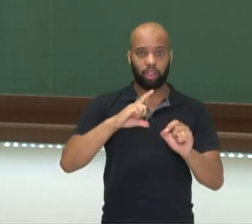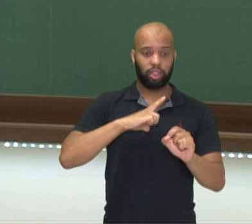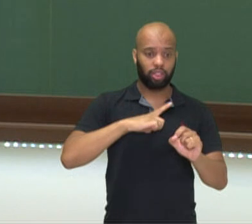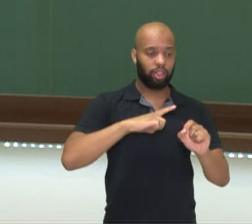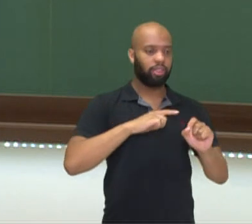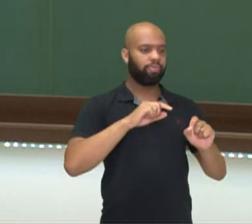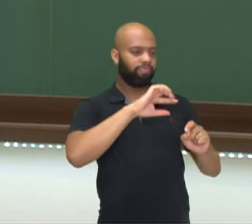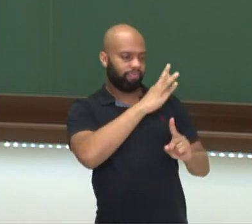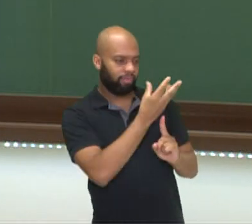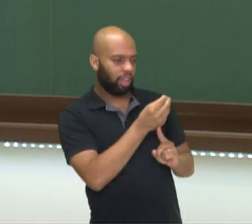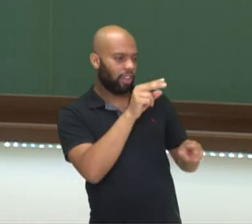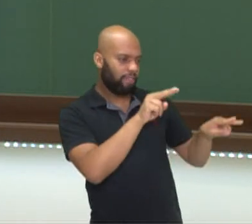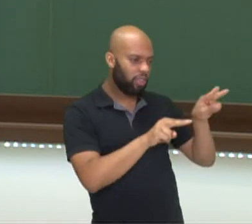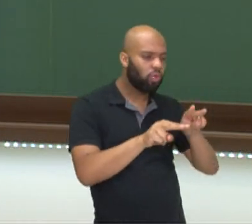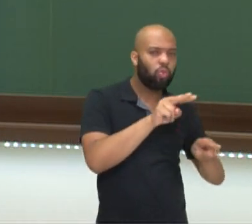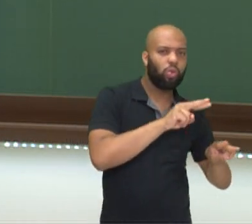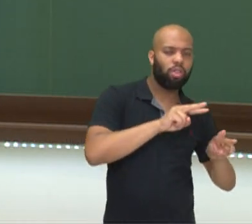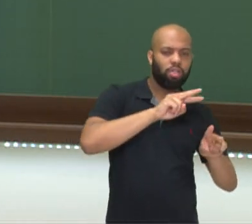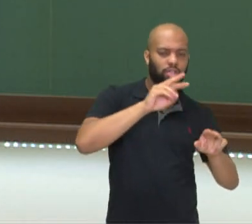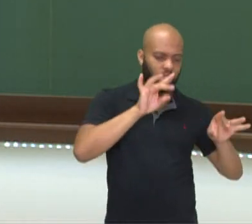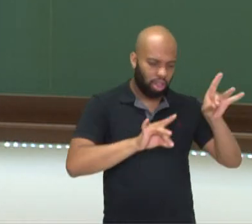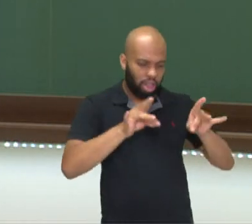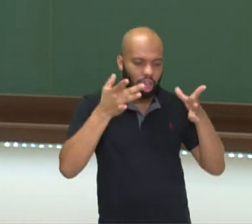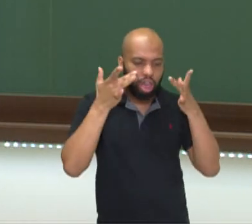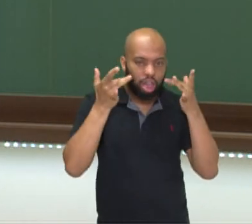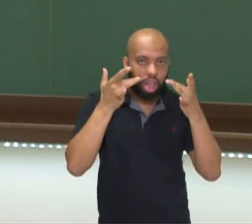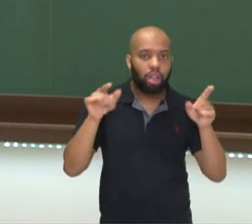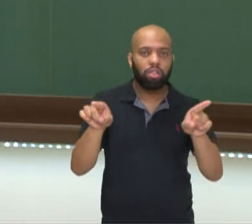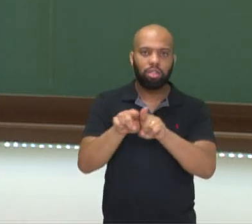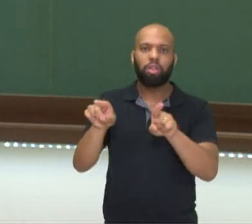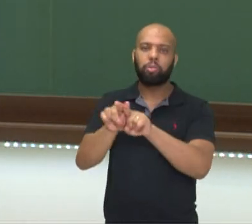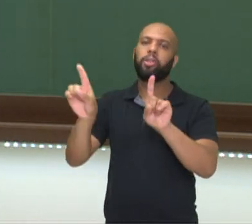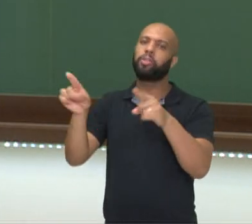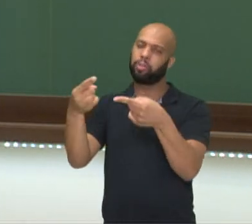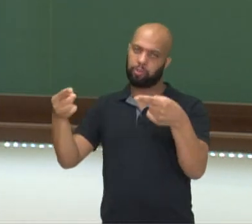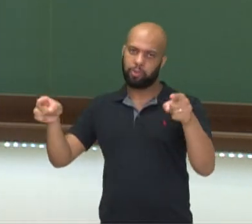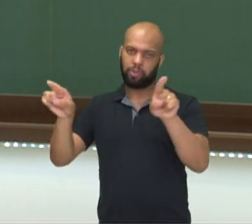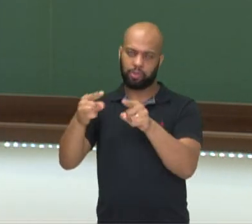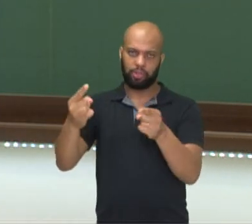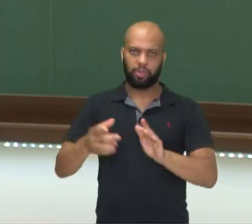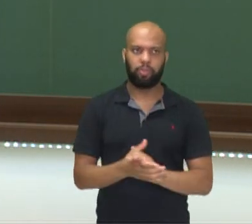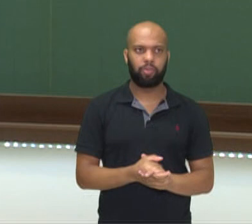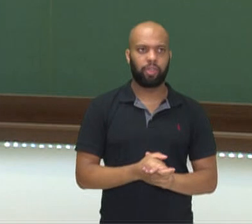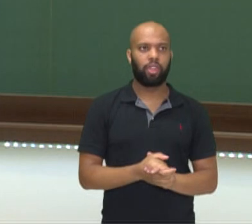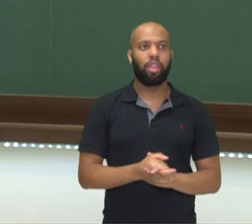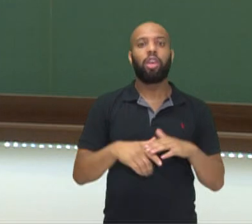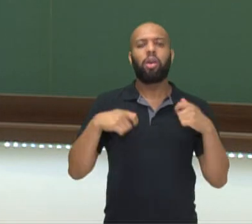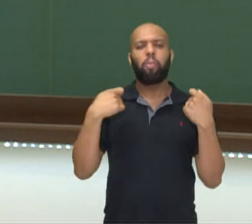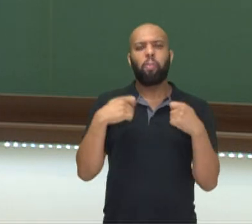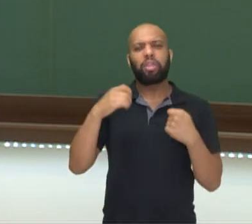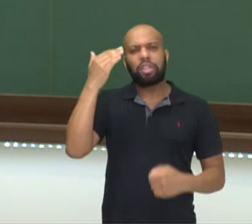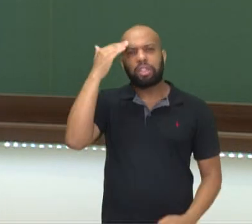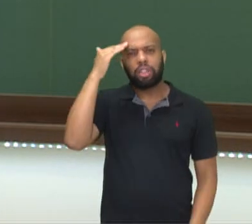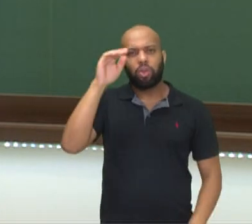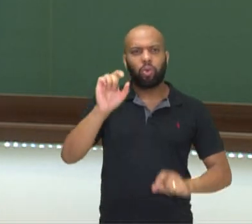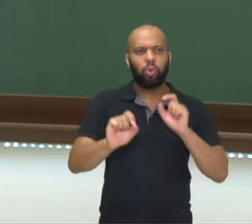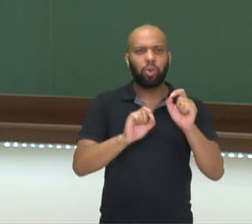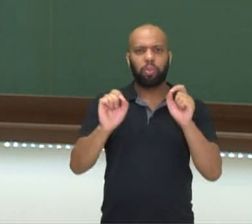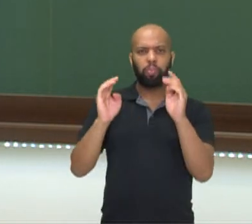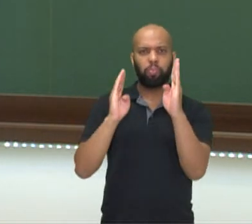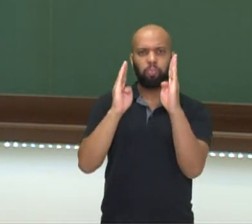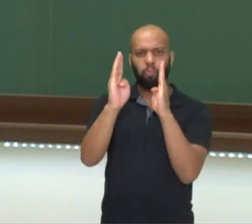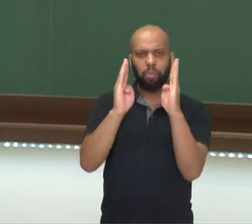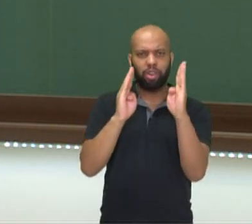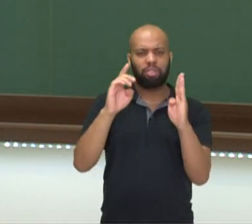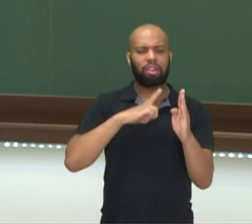artes visuais, teatro, além da música propriamente dita. A gente tem que compreender que foi uma época